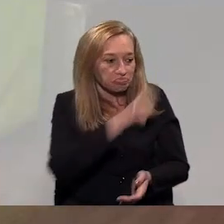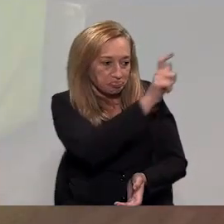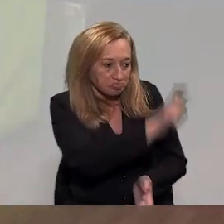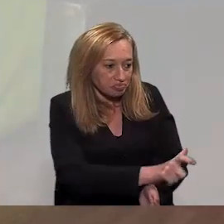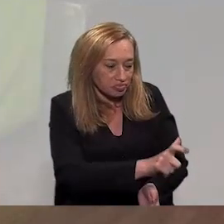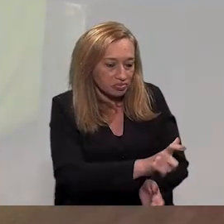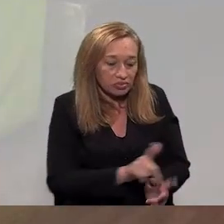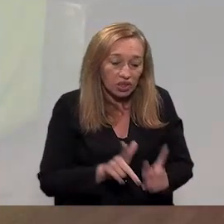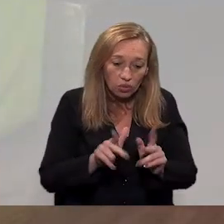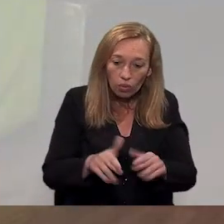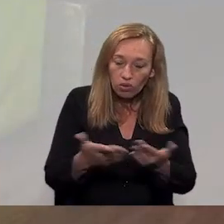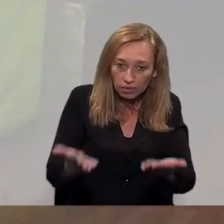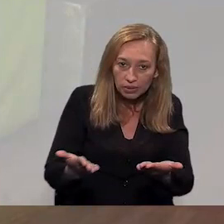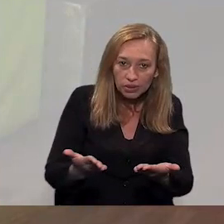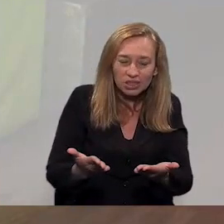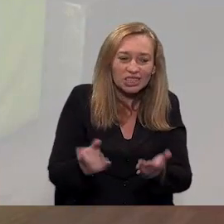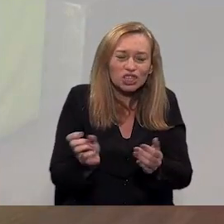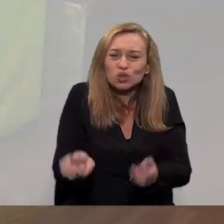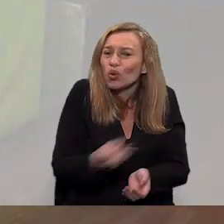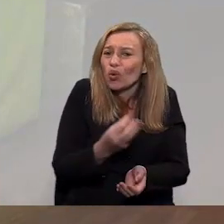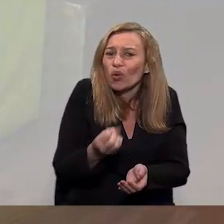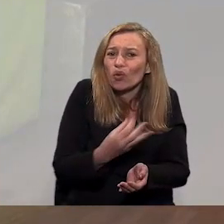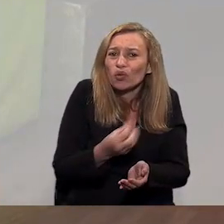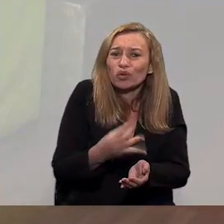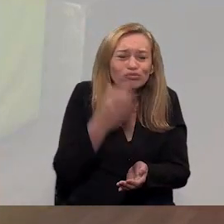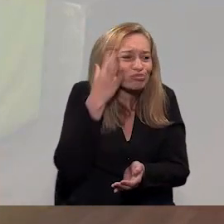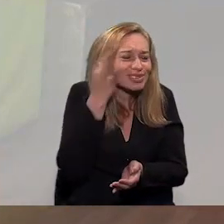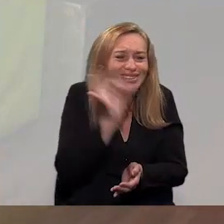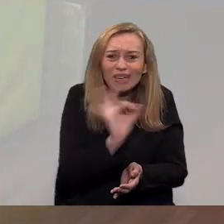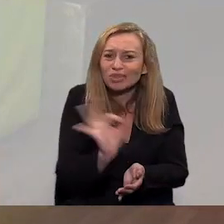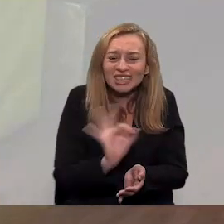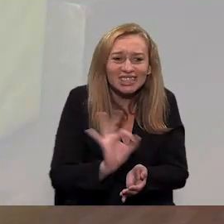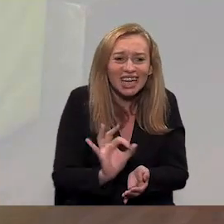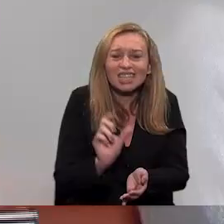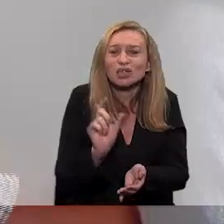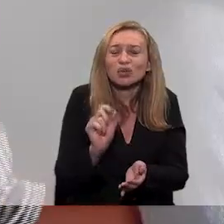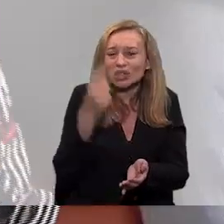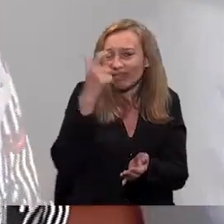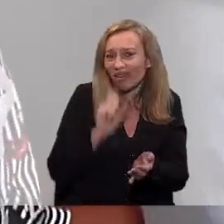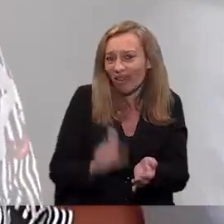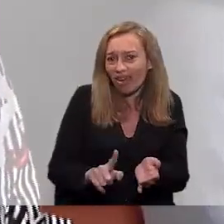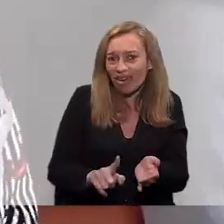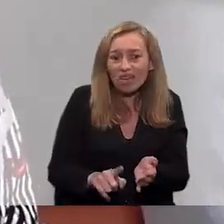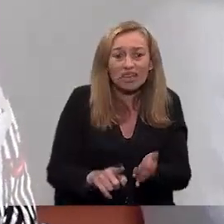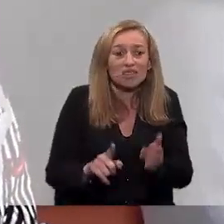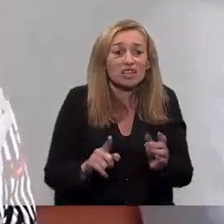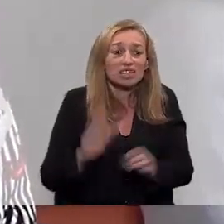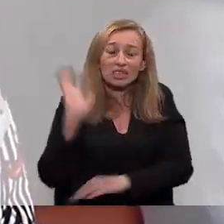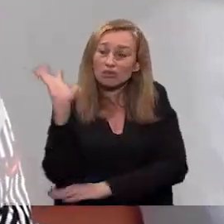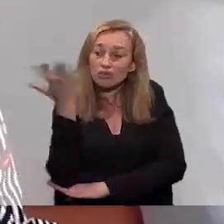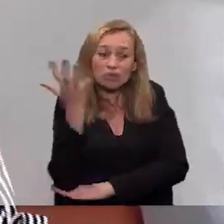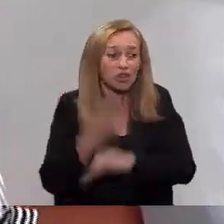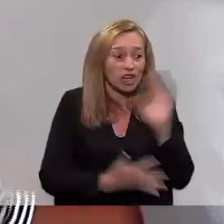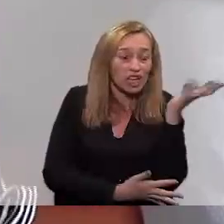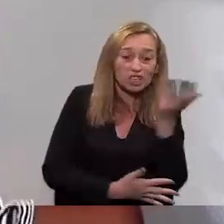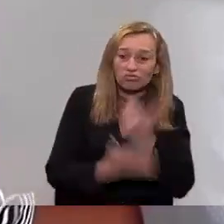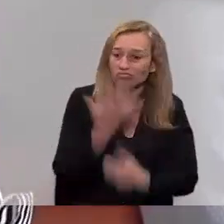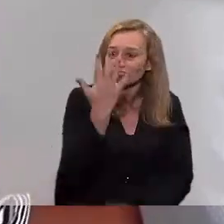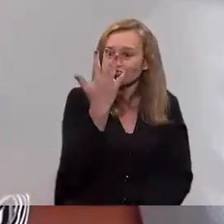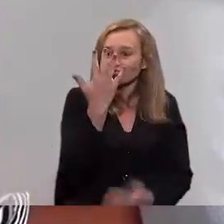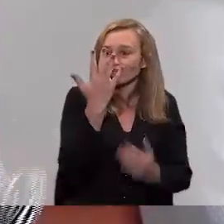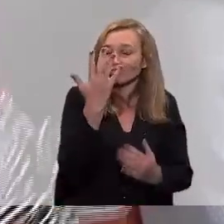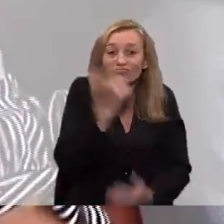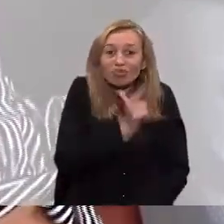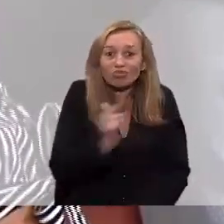isso. Que ele está no ovinho, quietinho, quentinho, e não sabe quem ele é de verdade, porque na floresta não tem espelho. E aí, quando